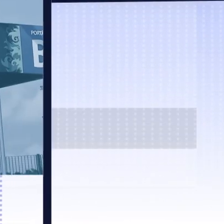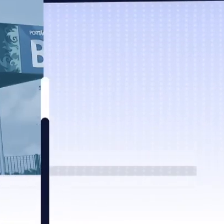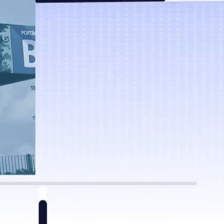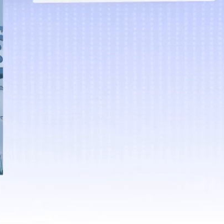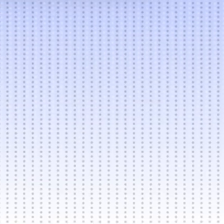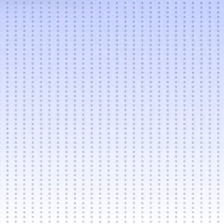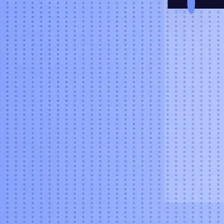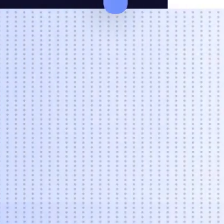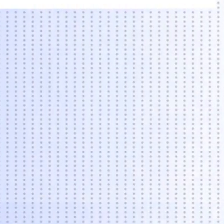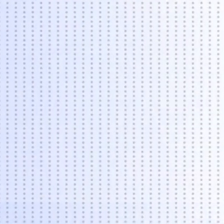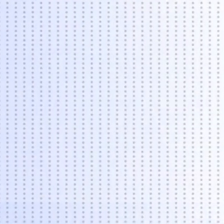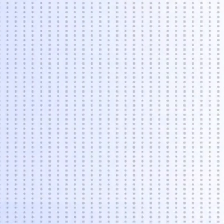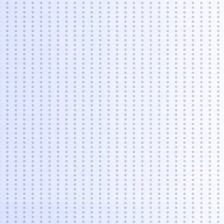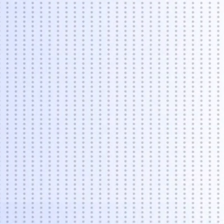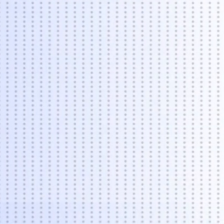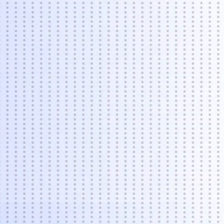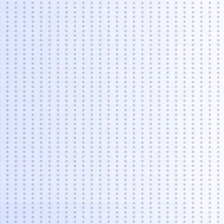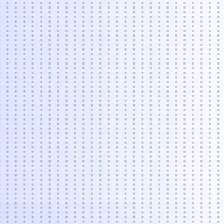Legenda